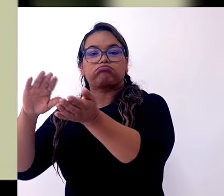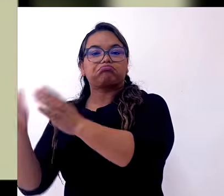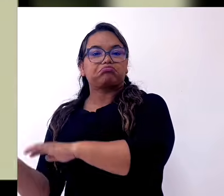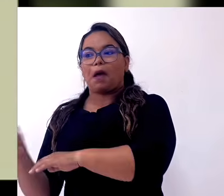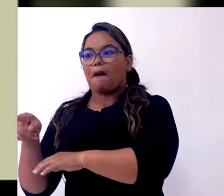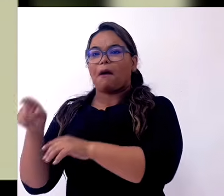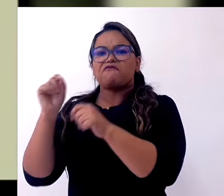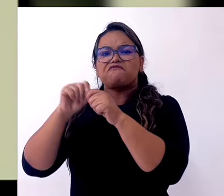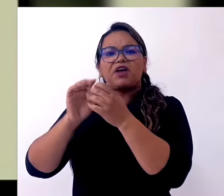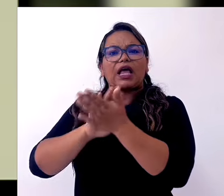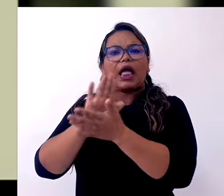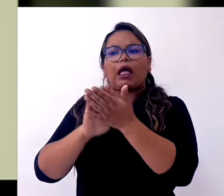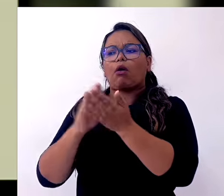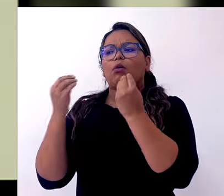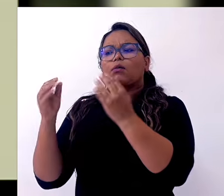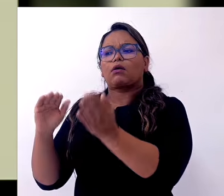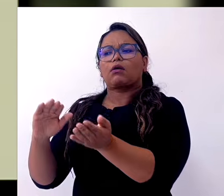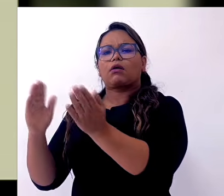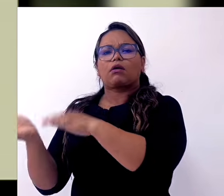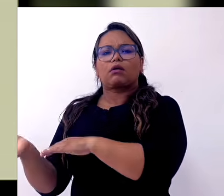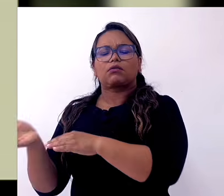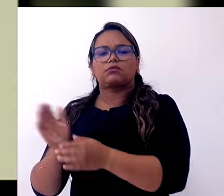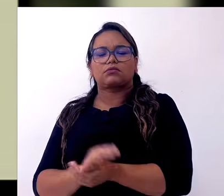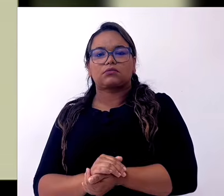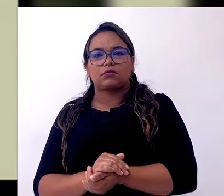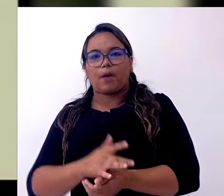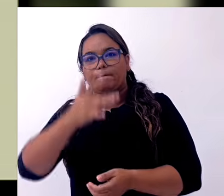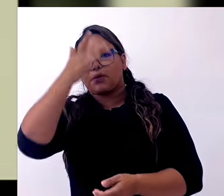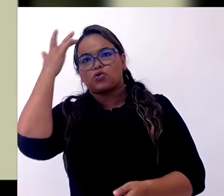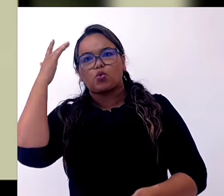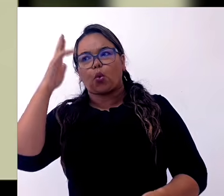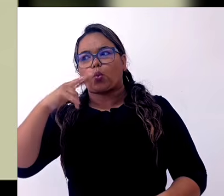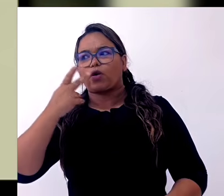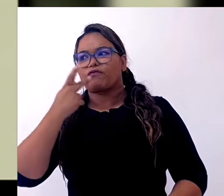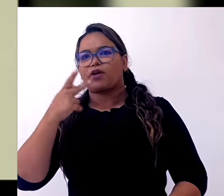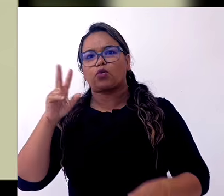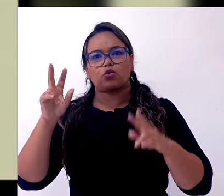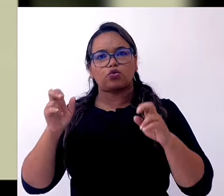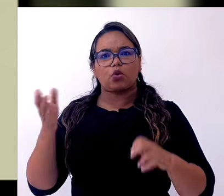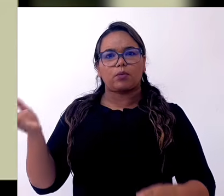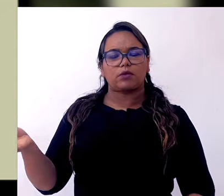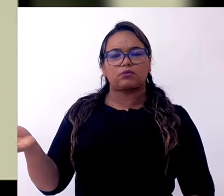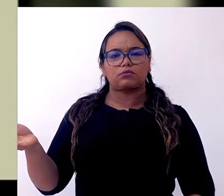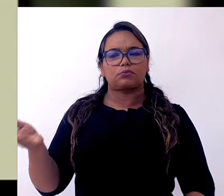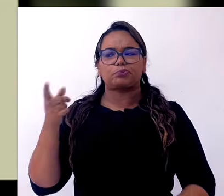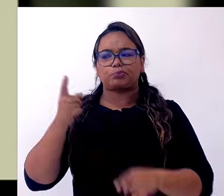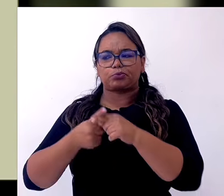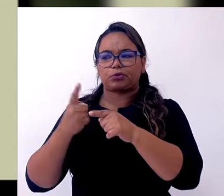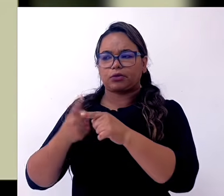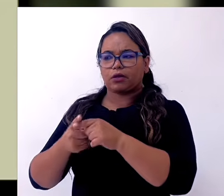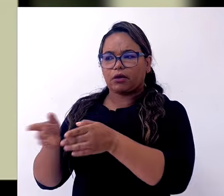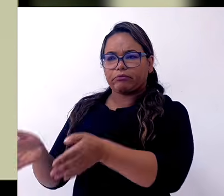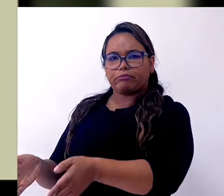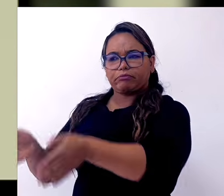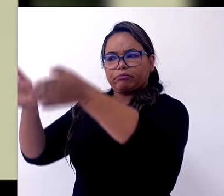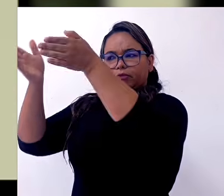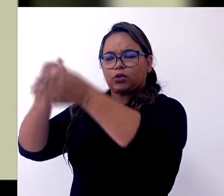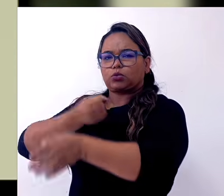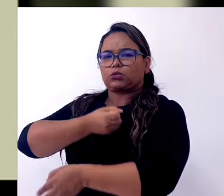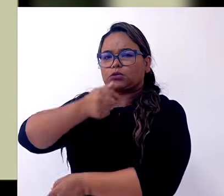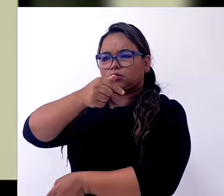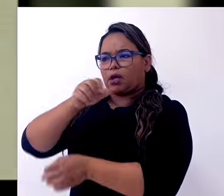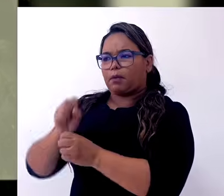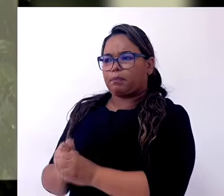você observará ali as torres gêmeas e há edifícios ao redor. E